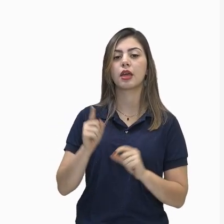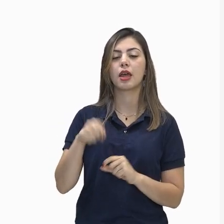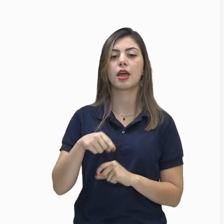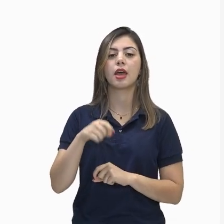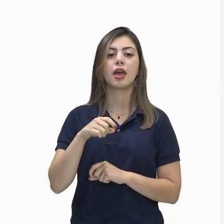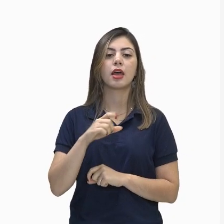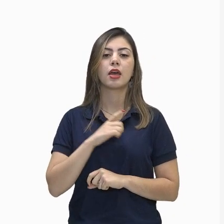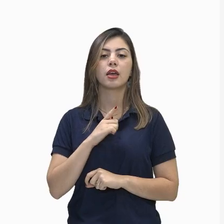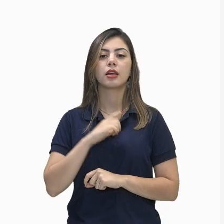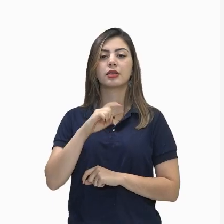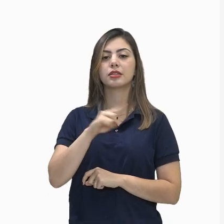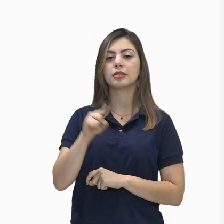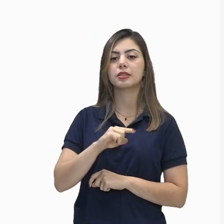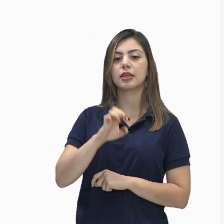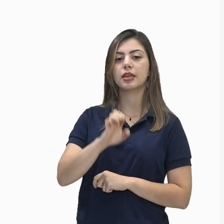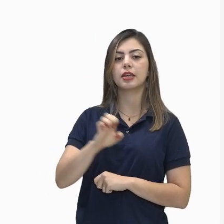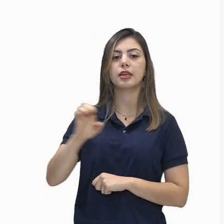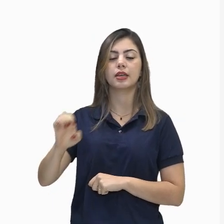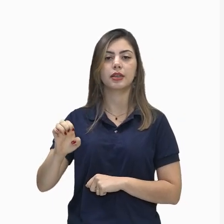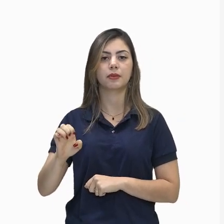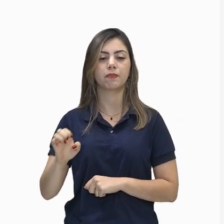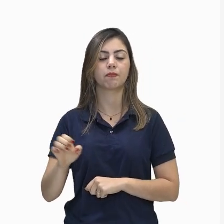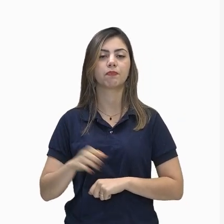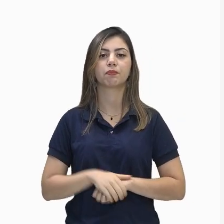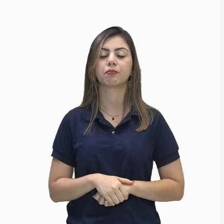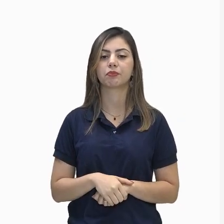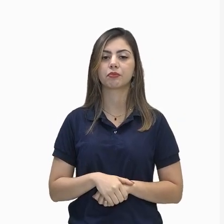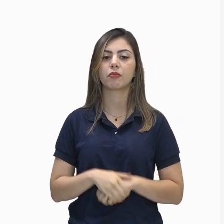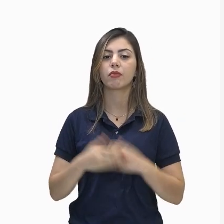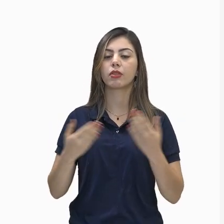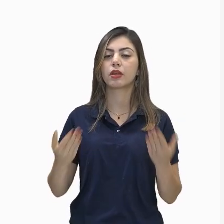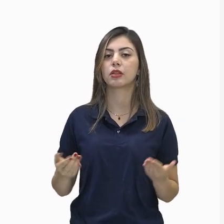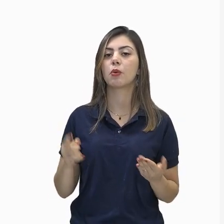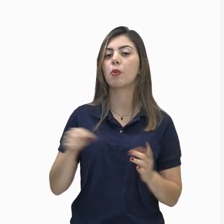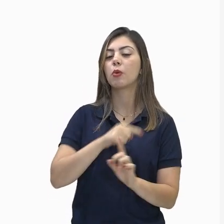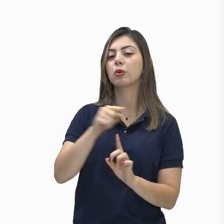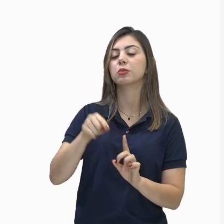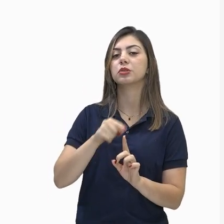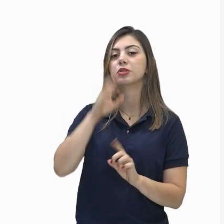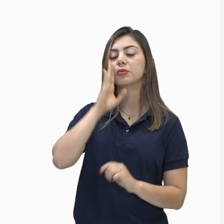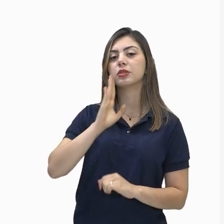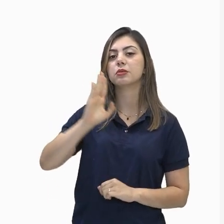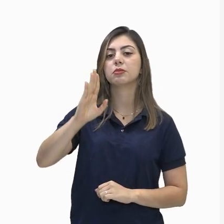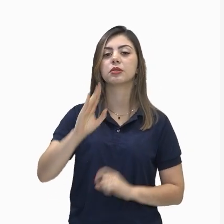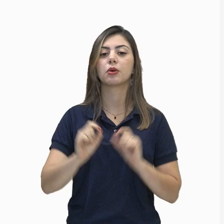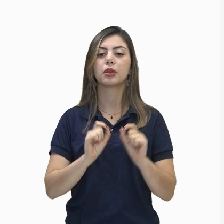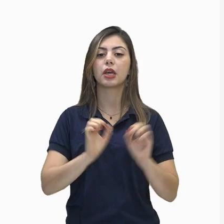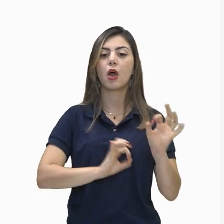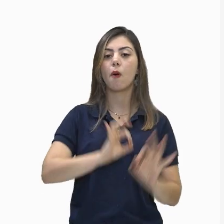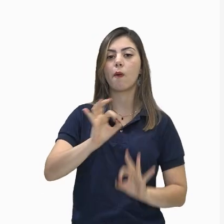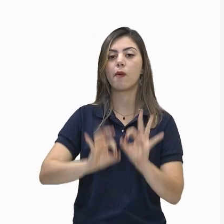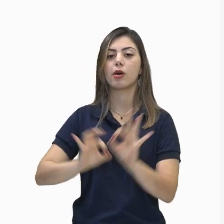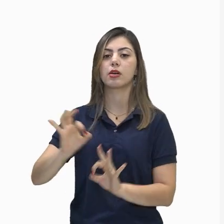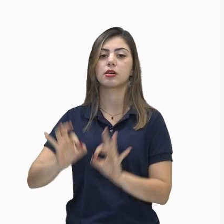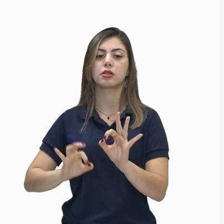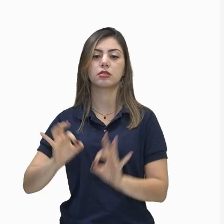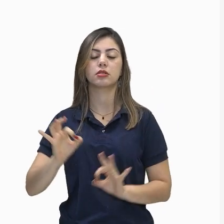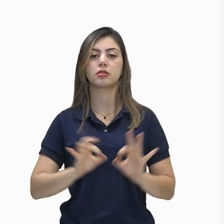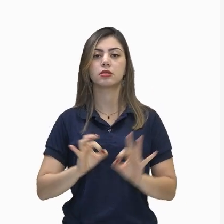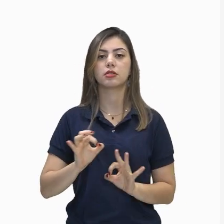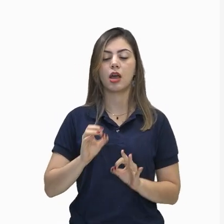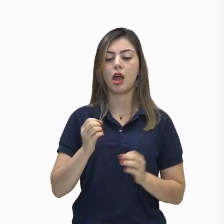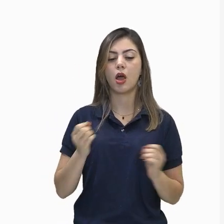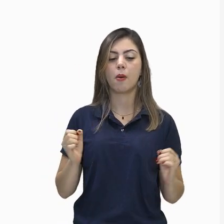a ZEE. Nesse caso, ela tem a finalidade principal de organizar o uso e a